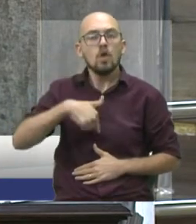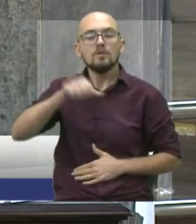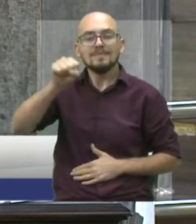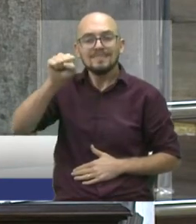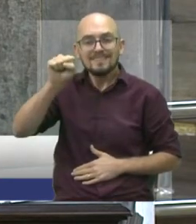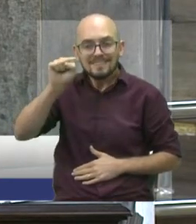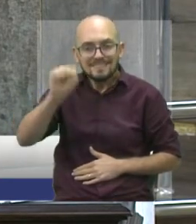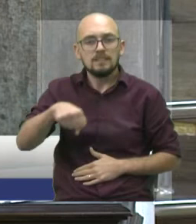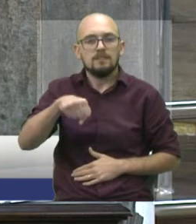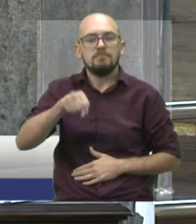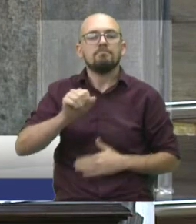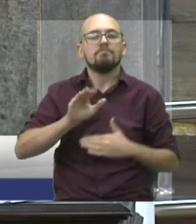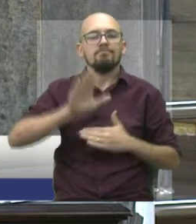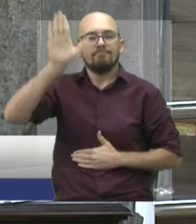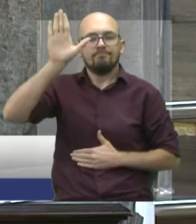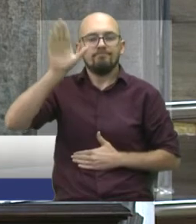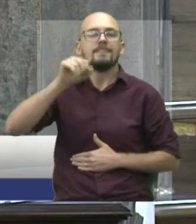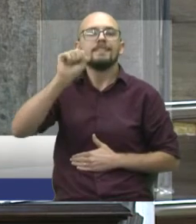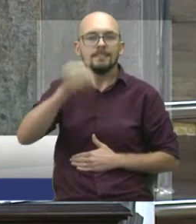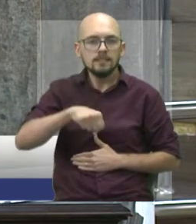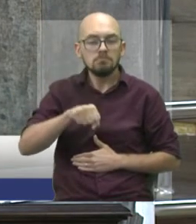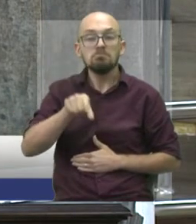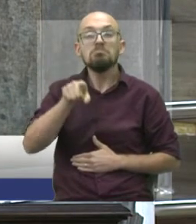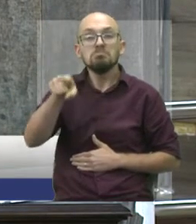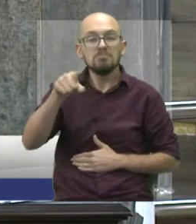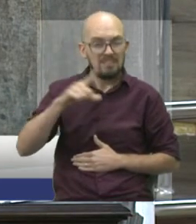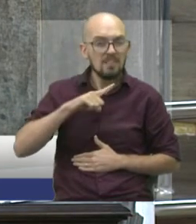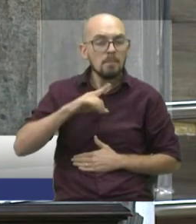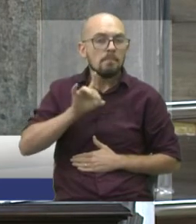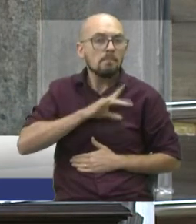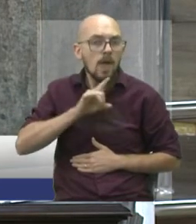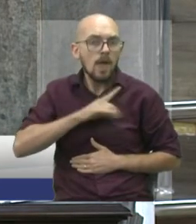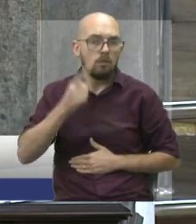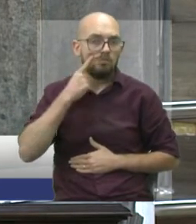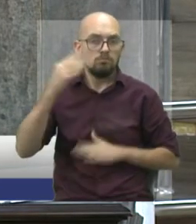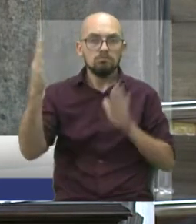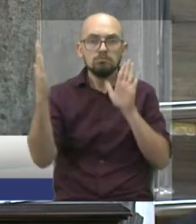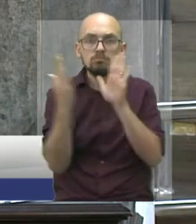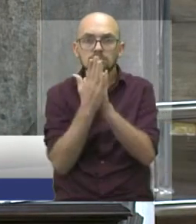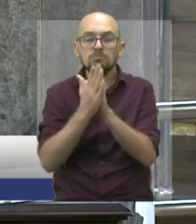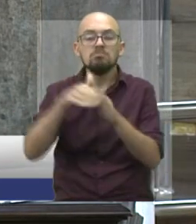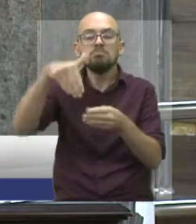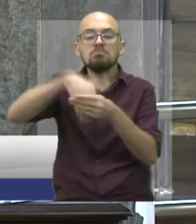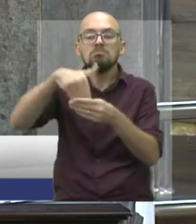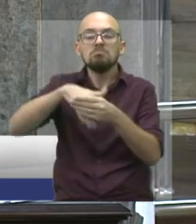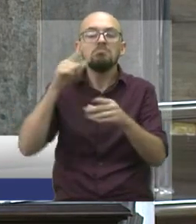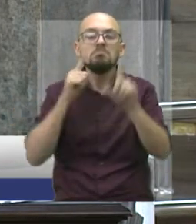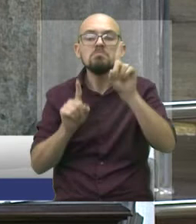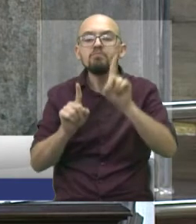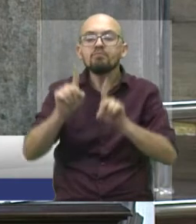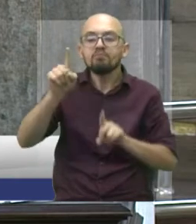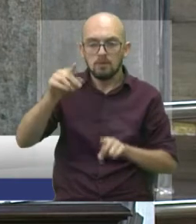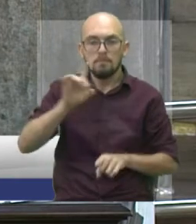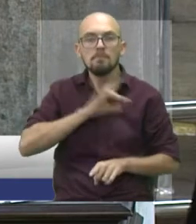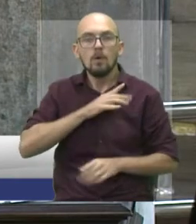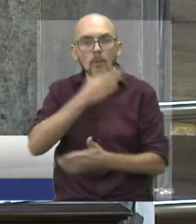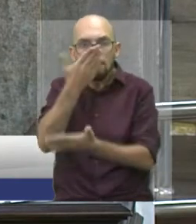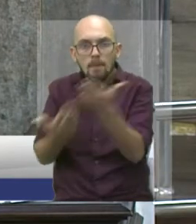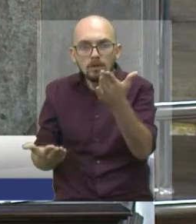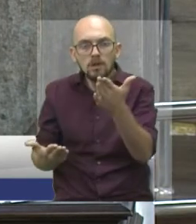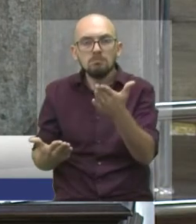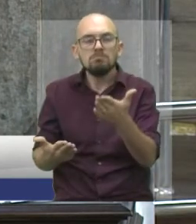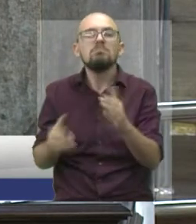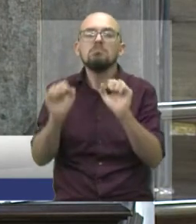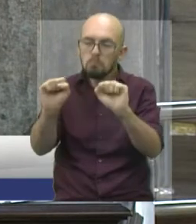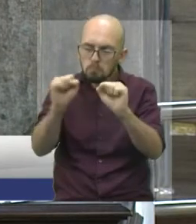sim, senhor, e se o senhor tem medo de me enfrentar nas urnas lá para frente, o senhor pode